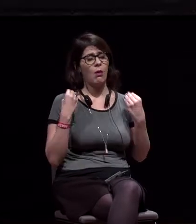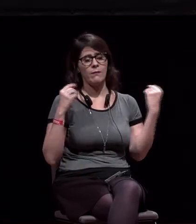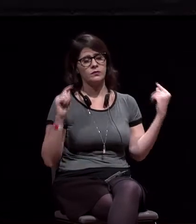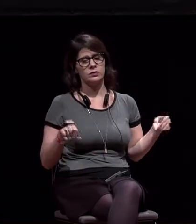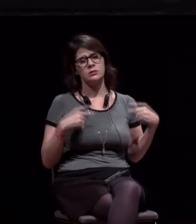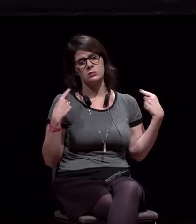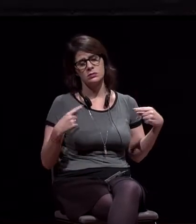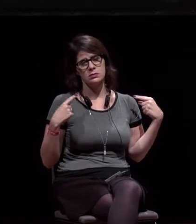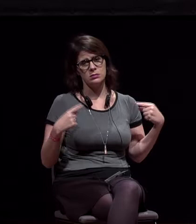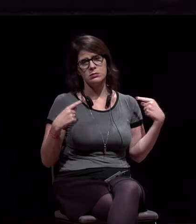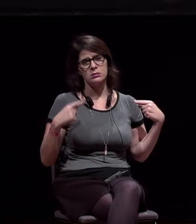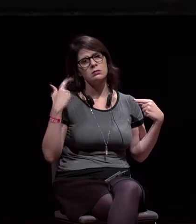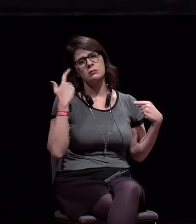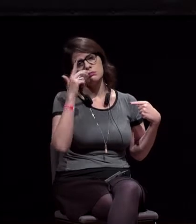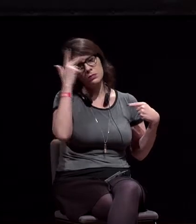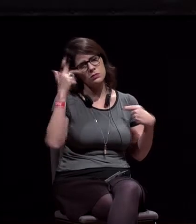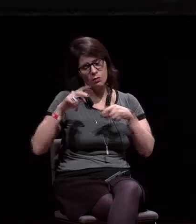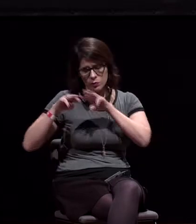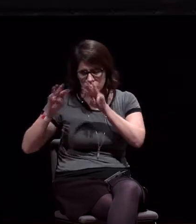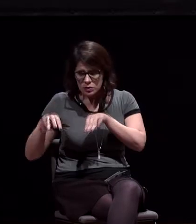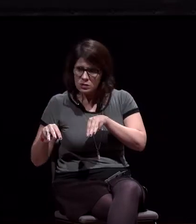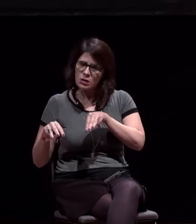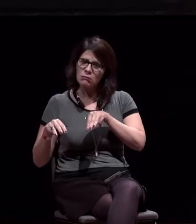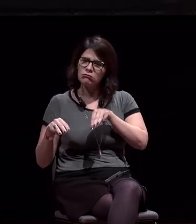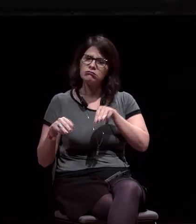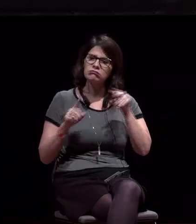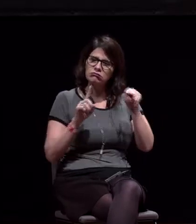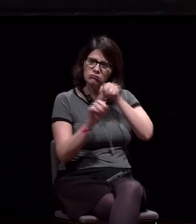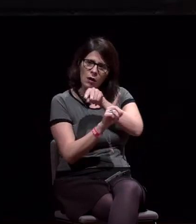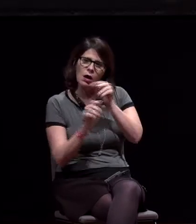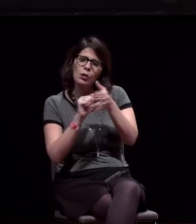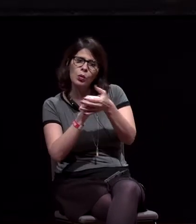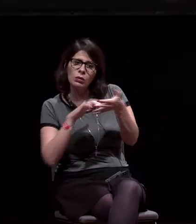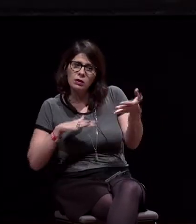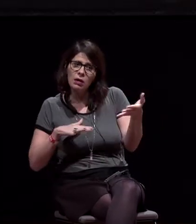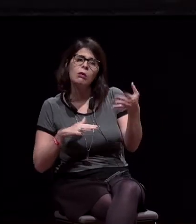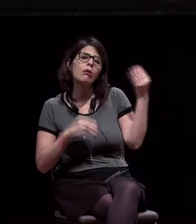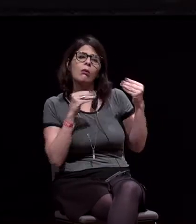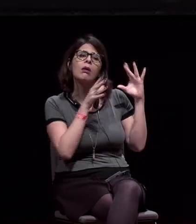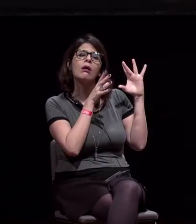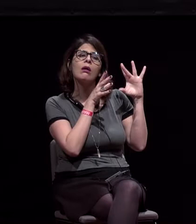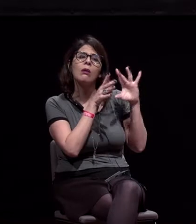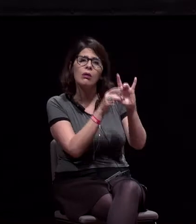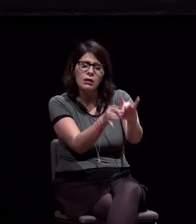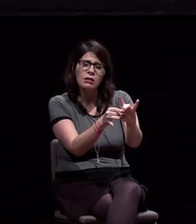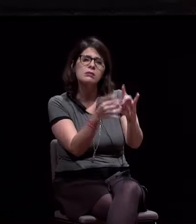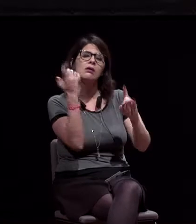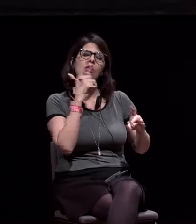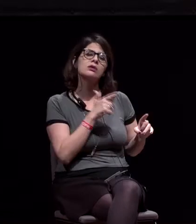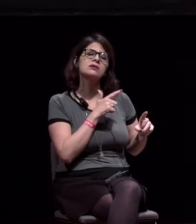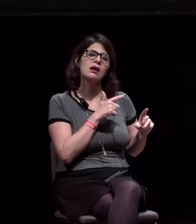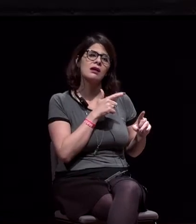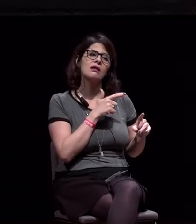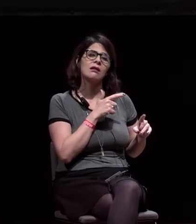para museus que têm perspectivas decoloniais nesse contexto da radicalização